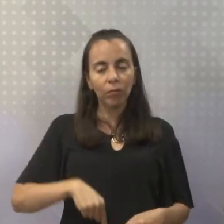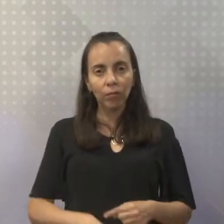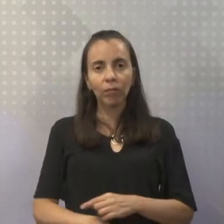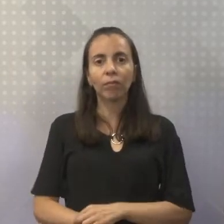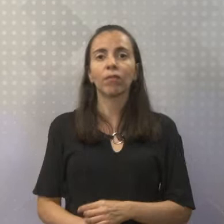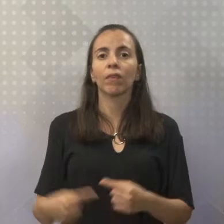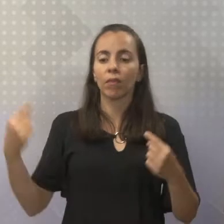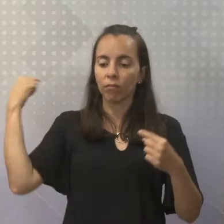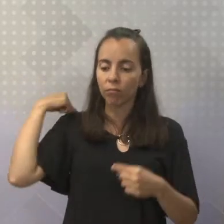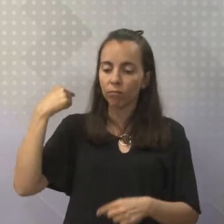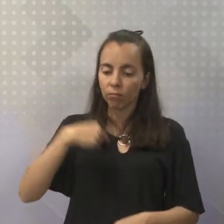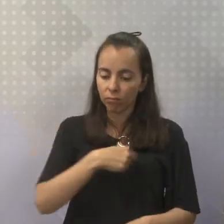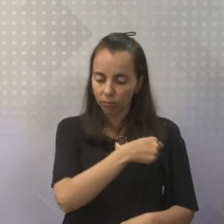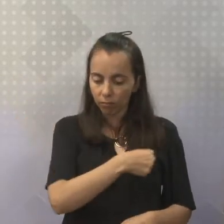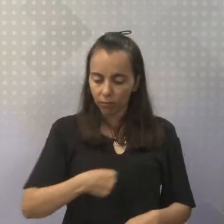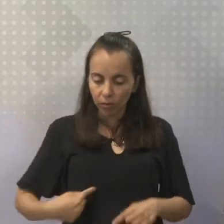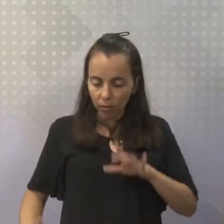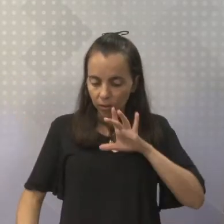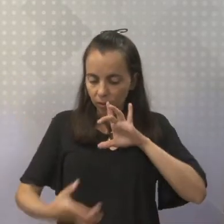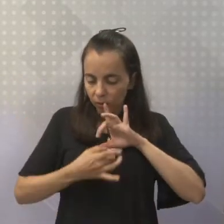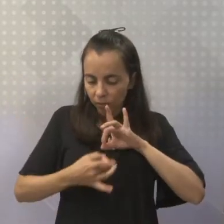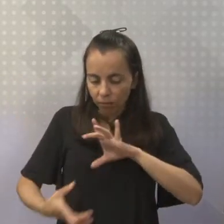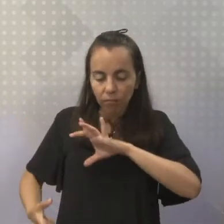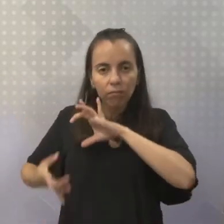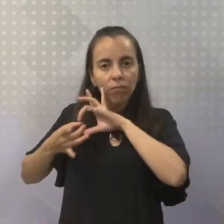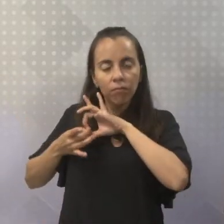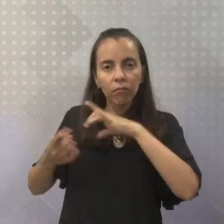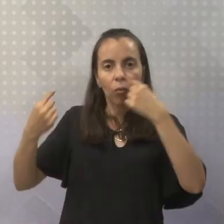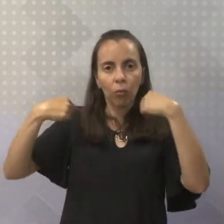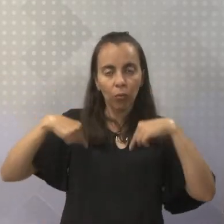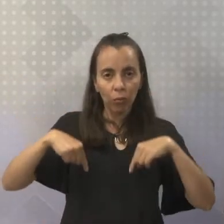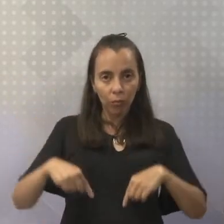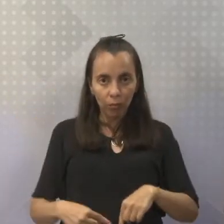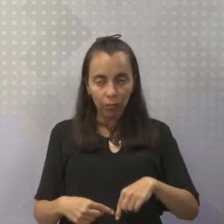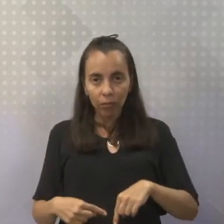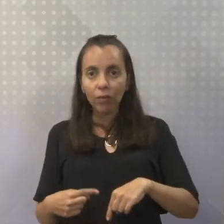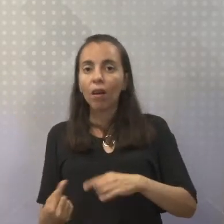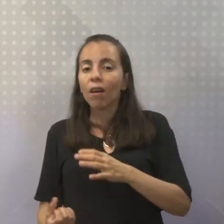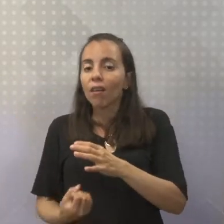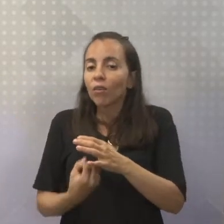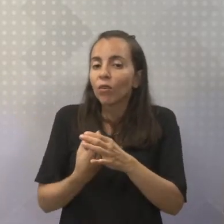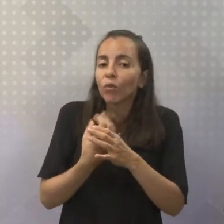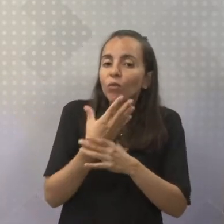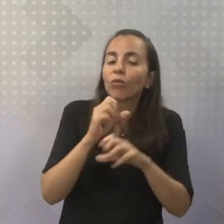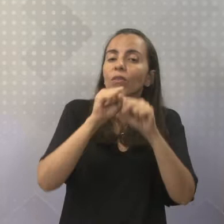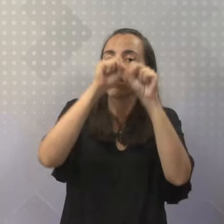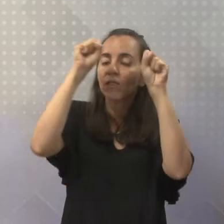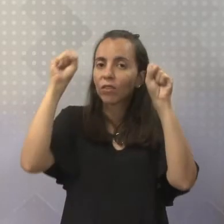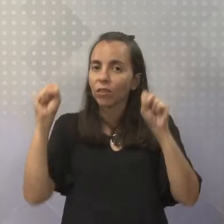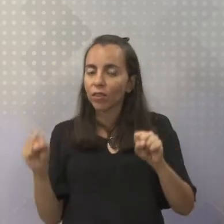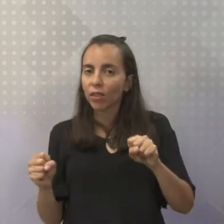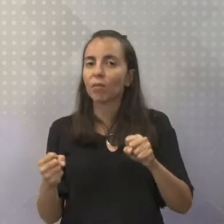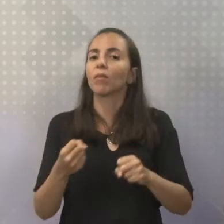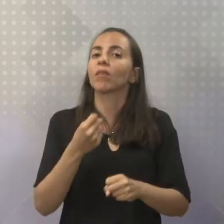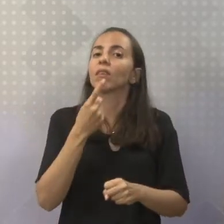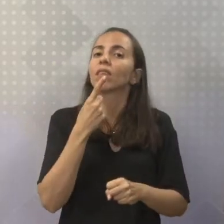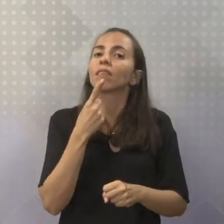esses órgãos se unem, se juntam e formam o sistema. Nós temos sistema